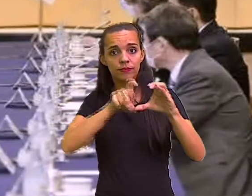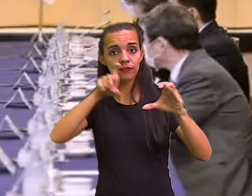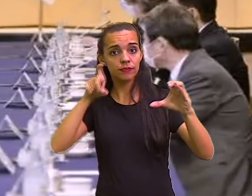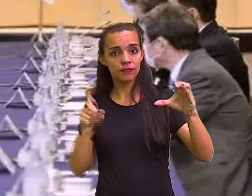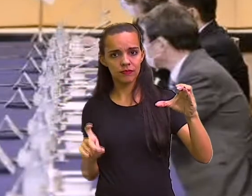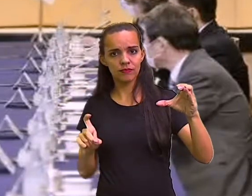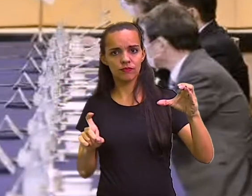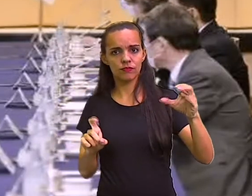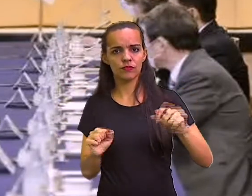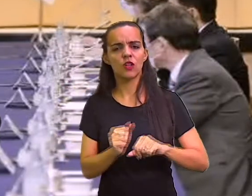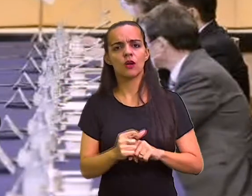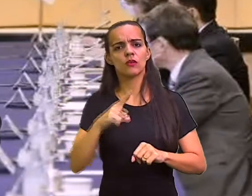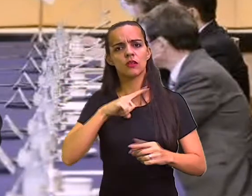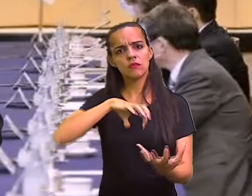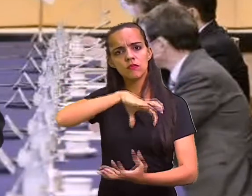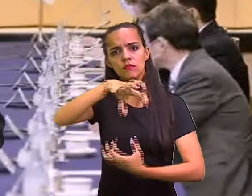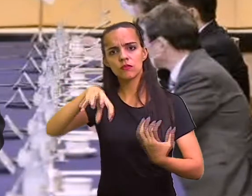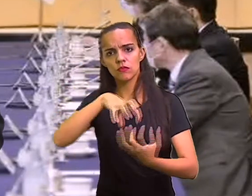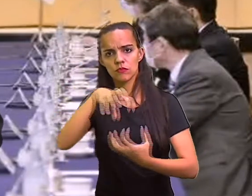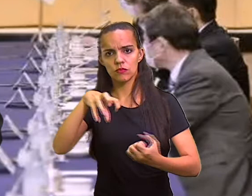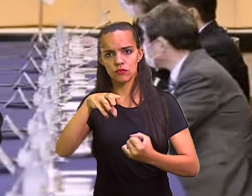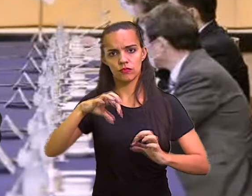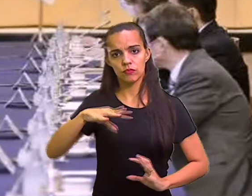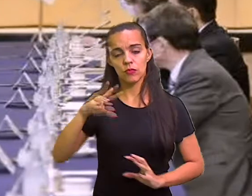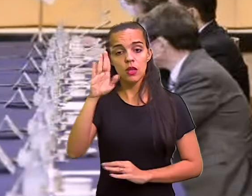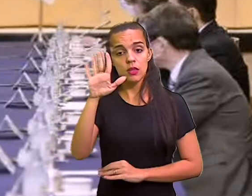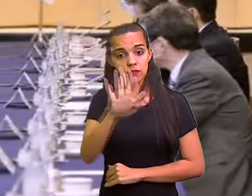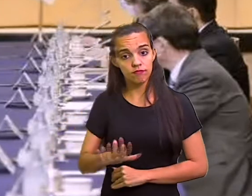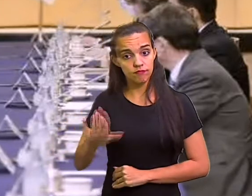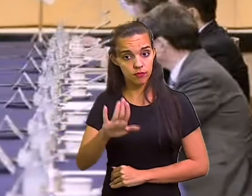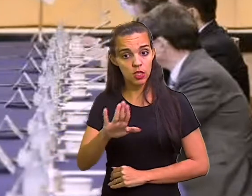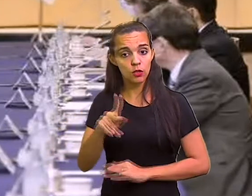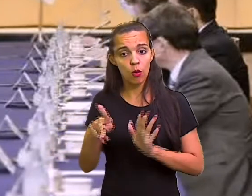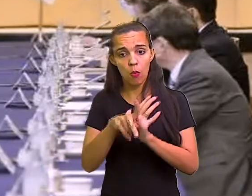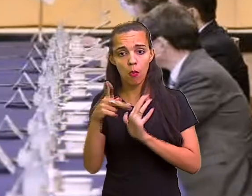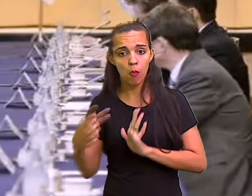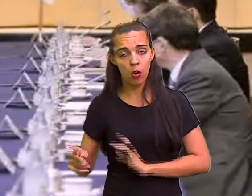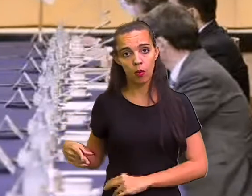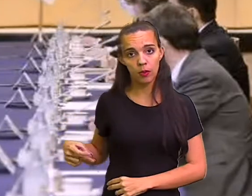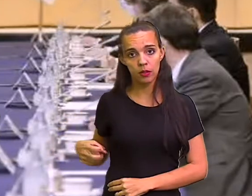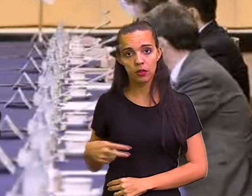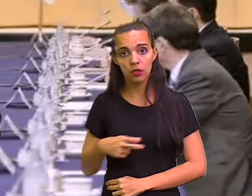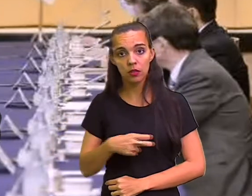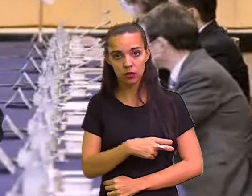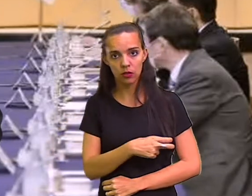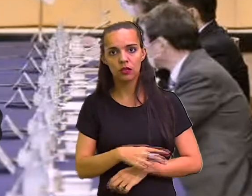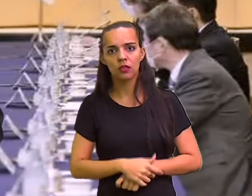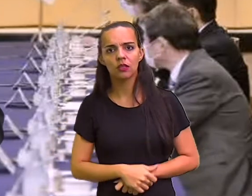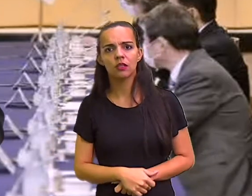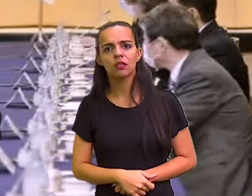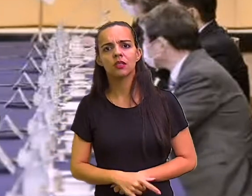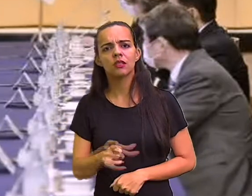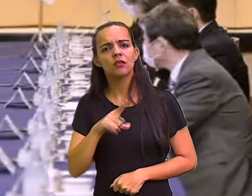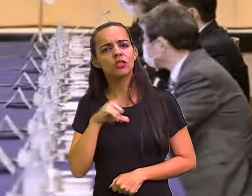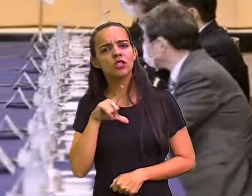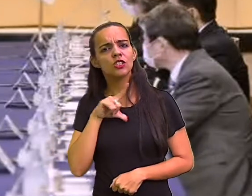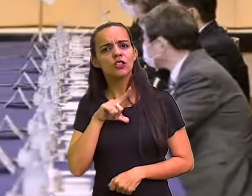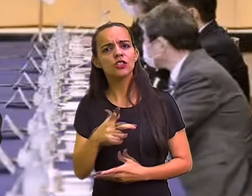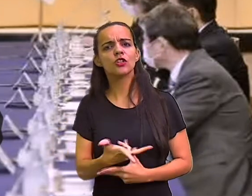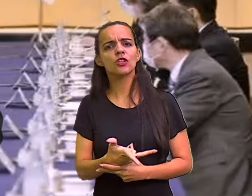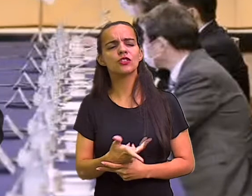denominada como Revolução Nacional Indonésia, durou 4 anos e sob